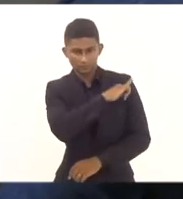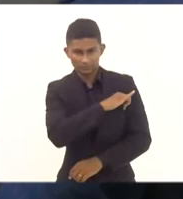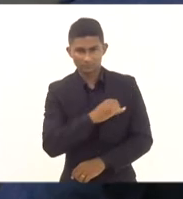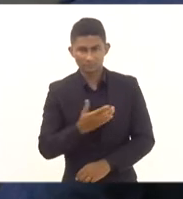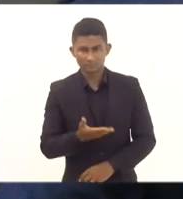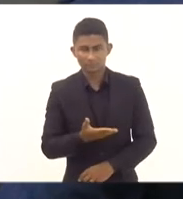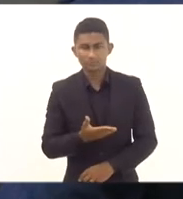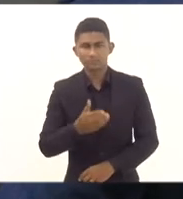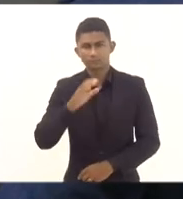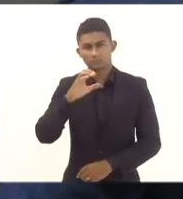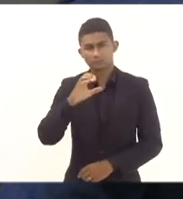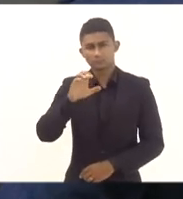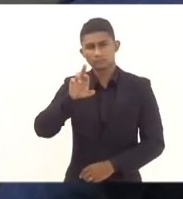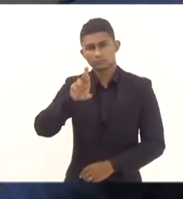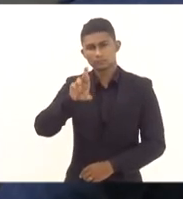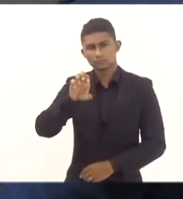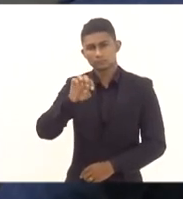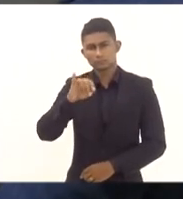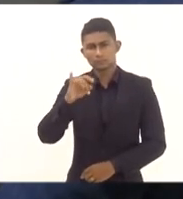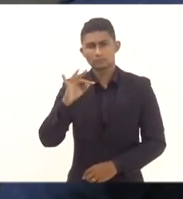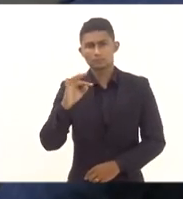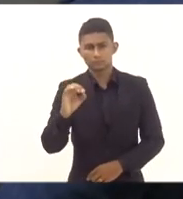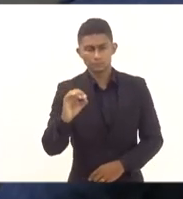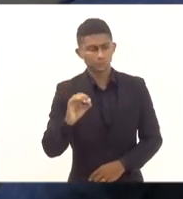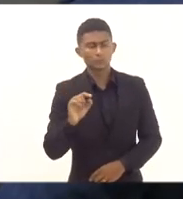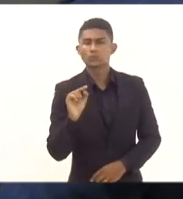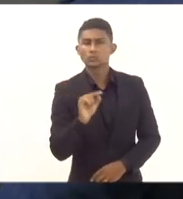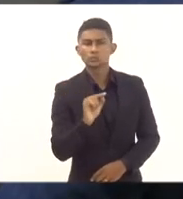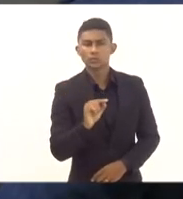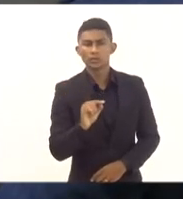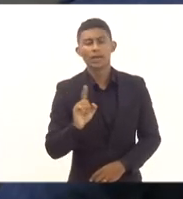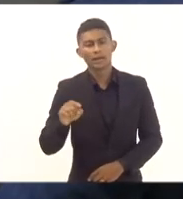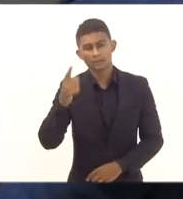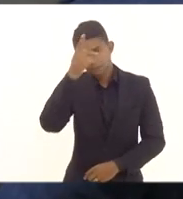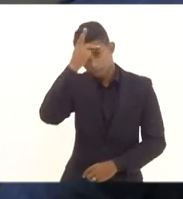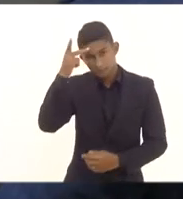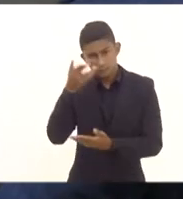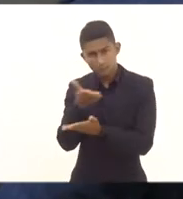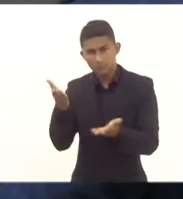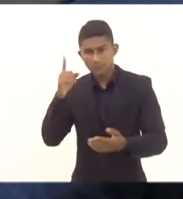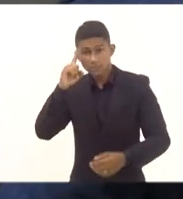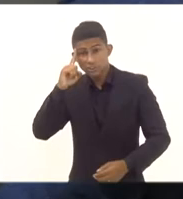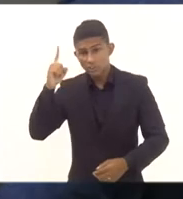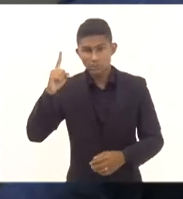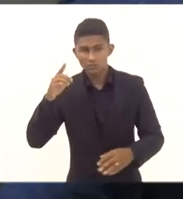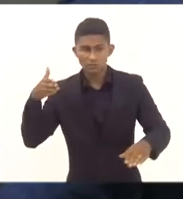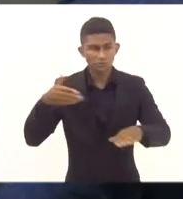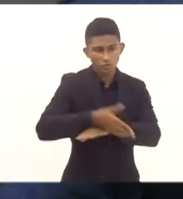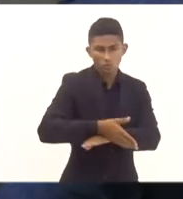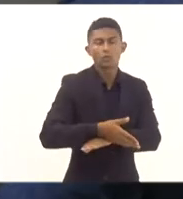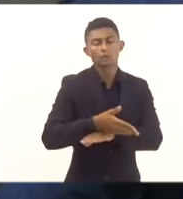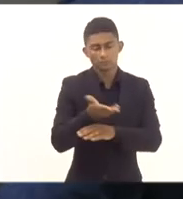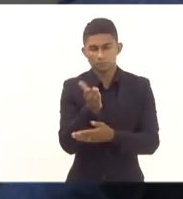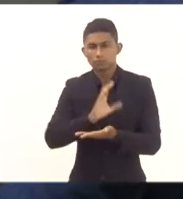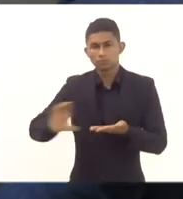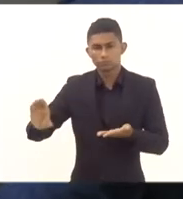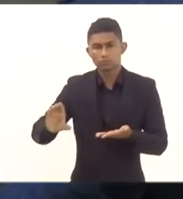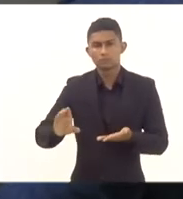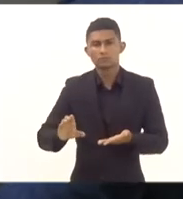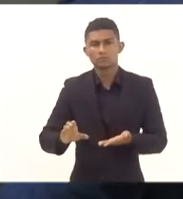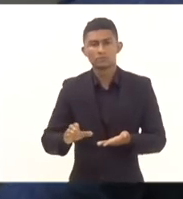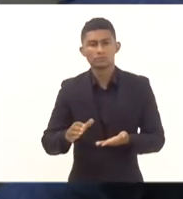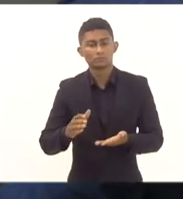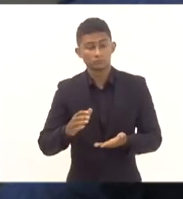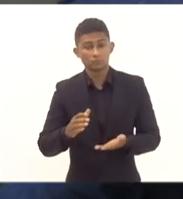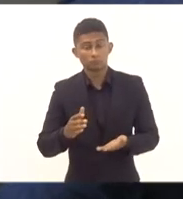os créditos foram concedidos conforme as conforme a data de ingresso então a gente não teve nenhum não privilegiou